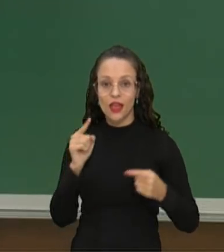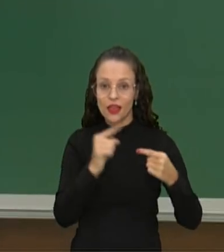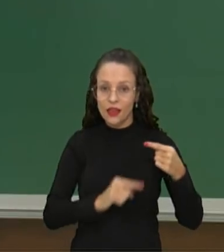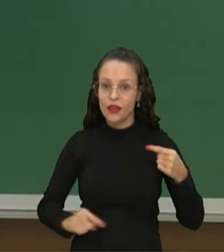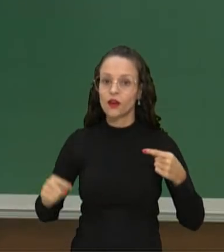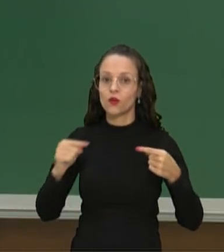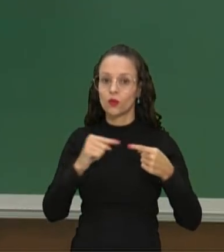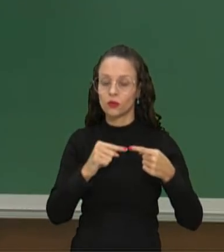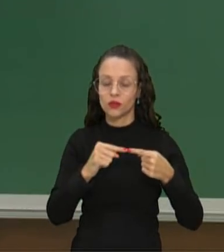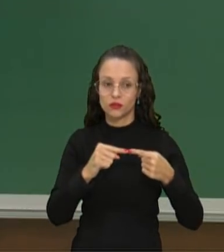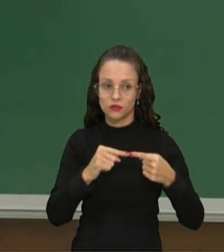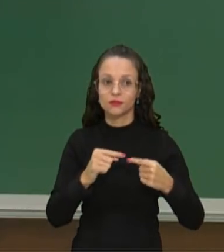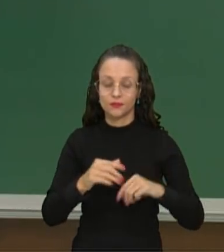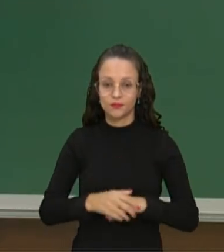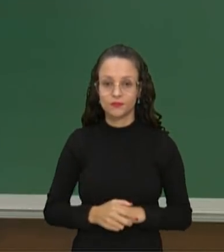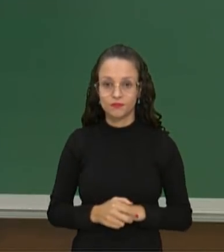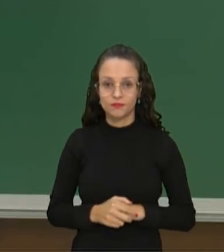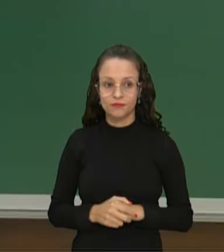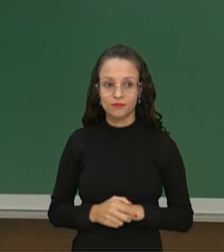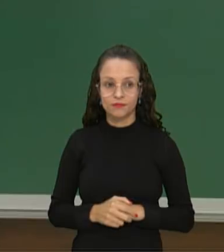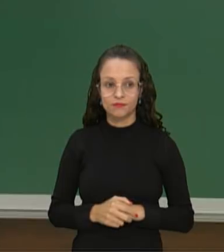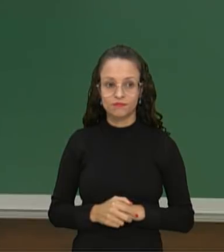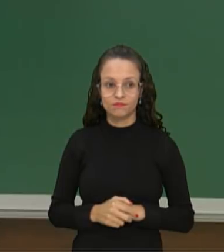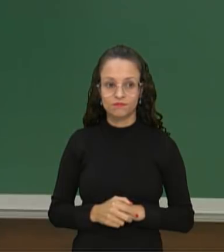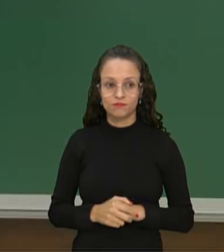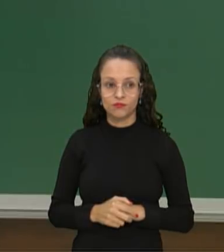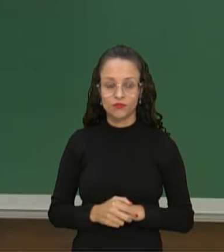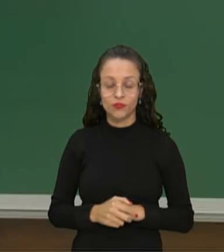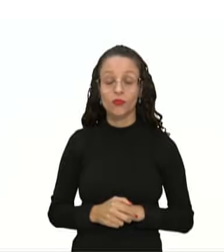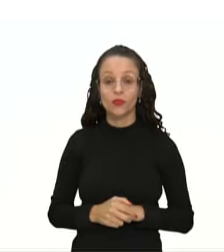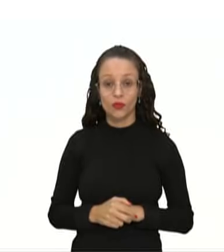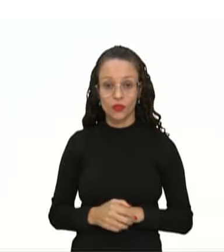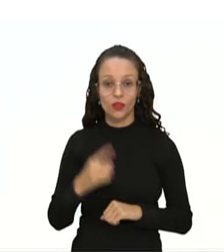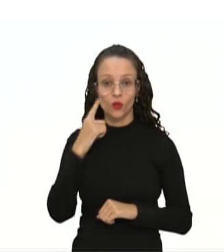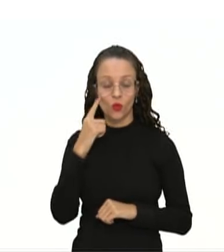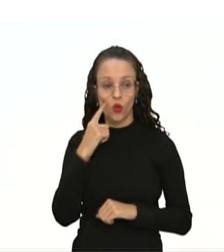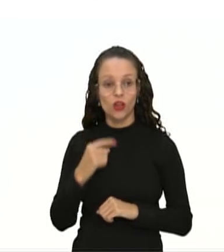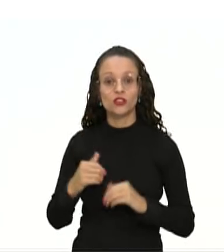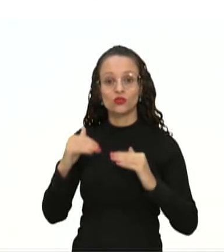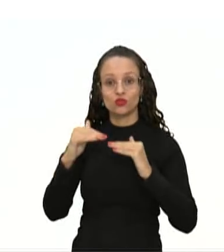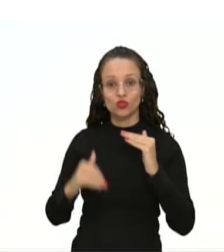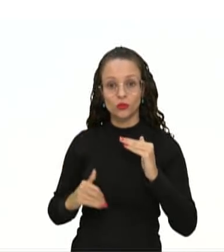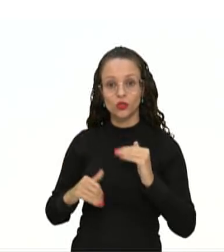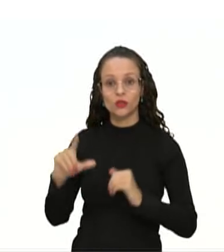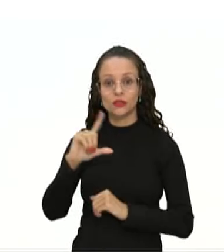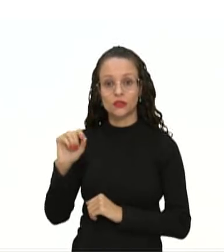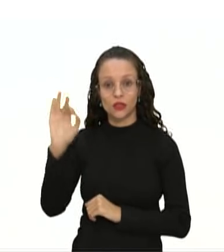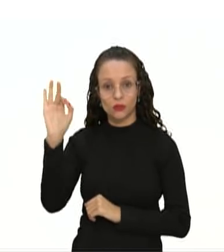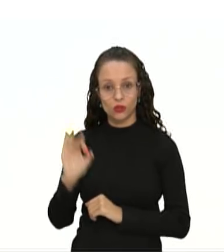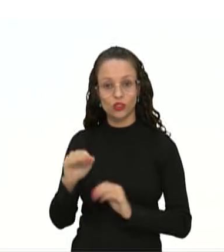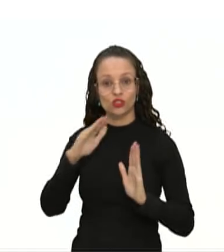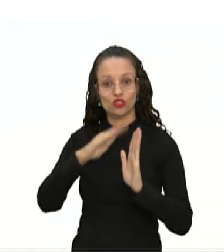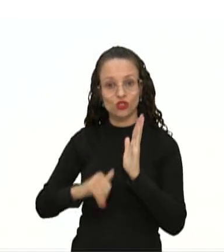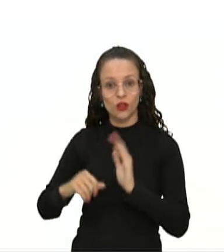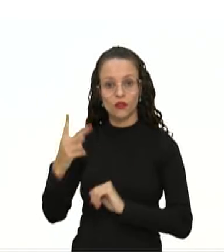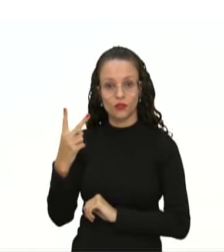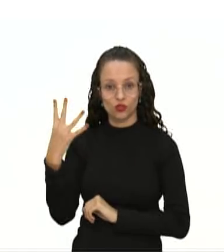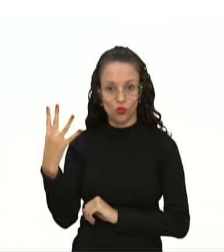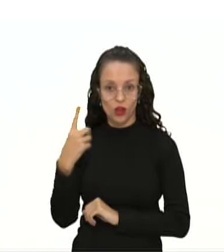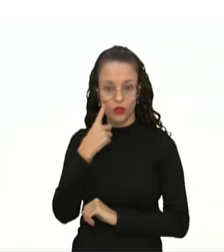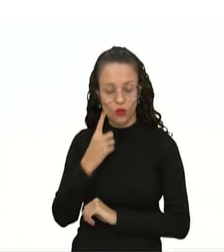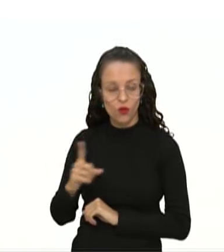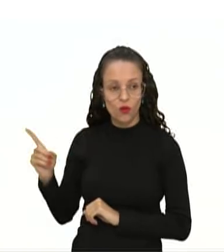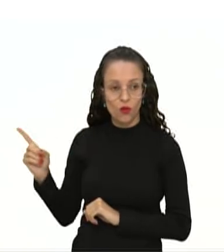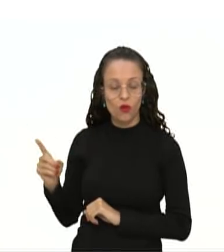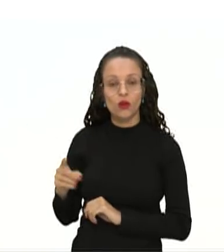recombinantes, certo? E os parentais, como é que são? Então, eu tenho que diminuir 100%, tirar esses 24% que a gente já usou aqui, ó.